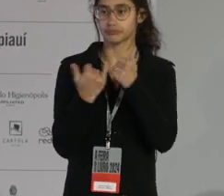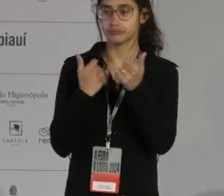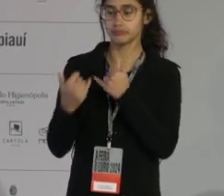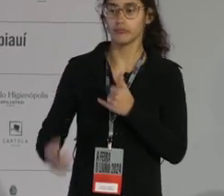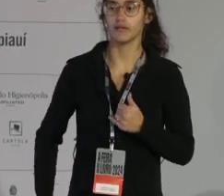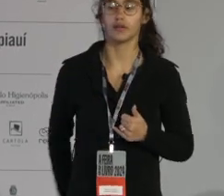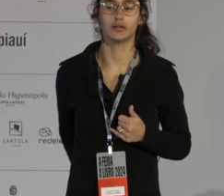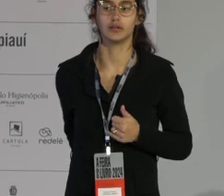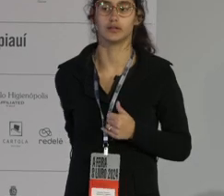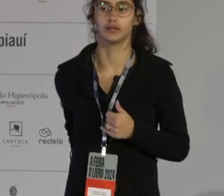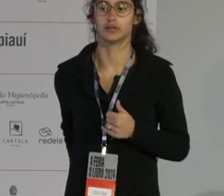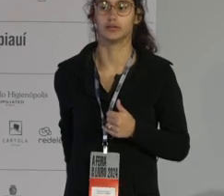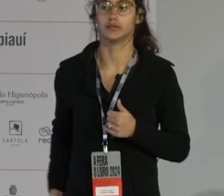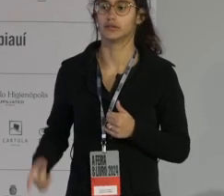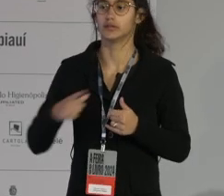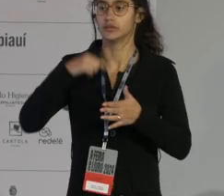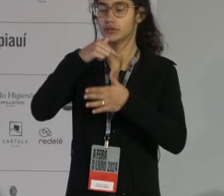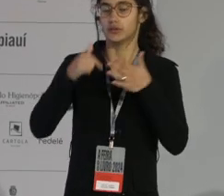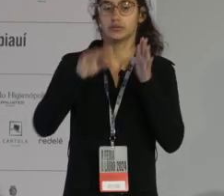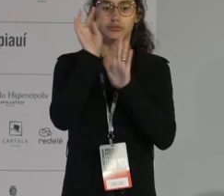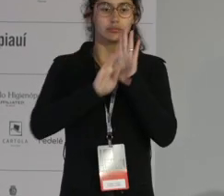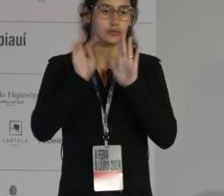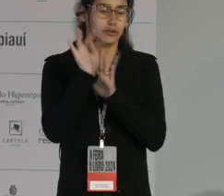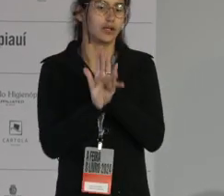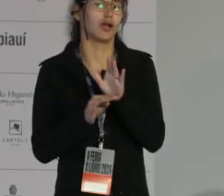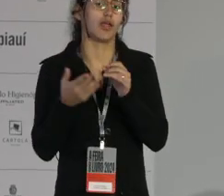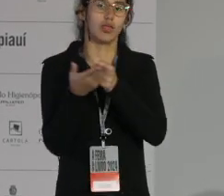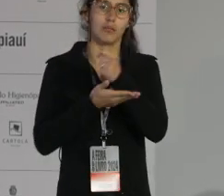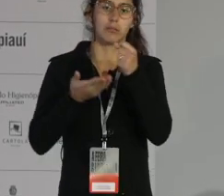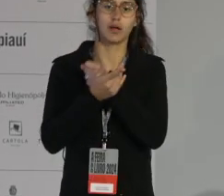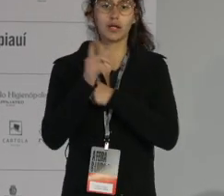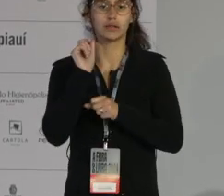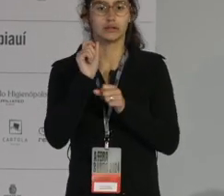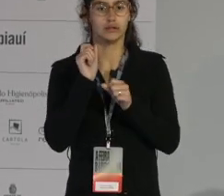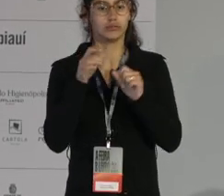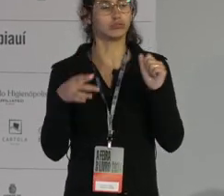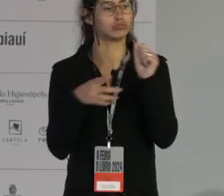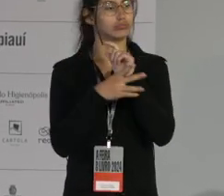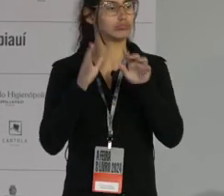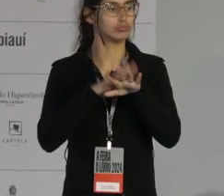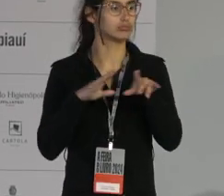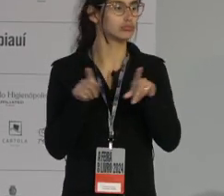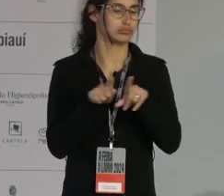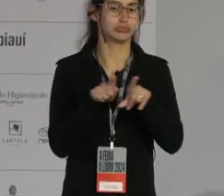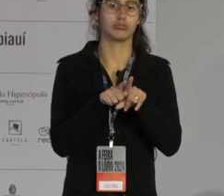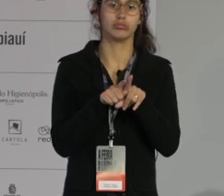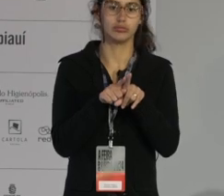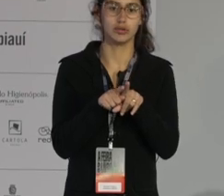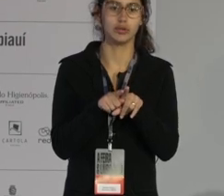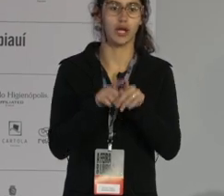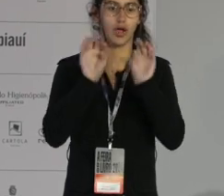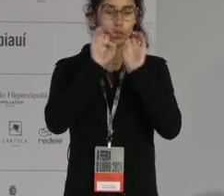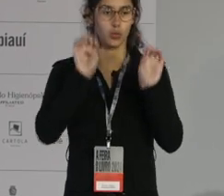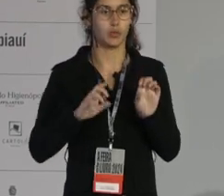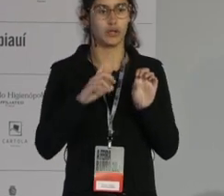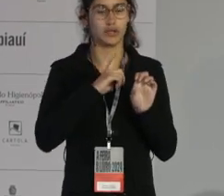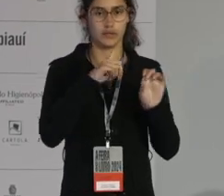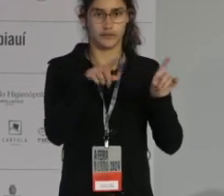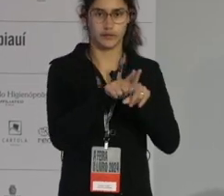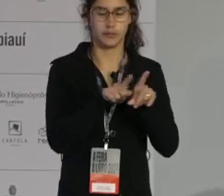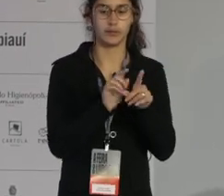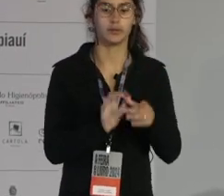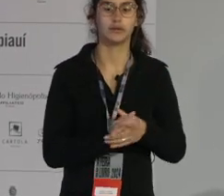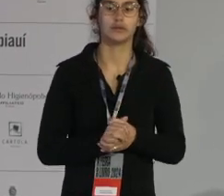tinha alguns textos basilares assim, que seguravam a estrutura do livro.